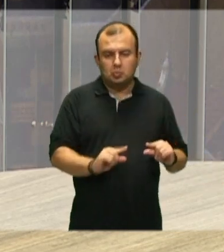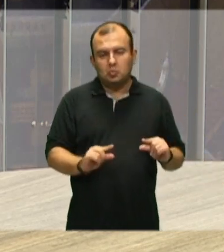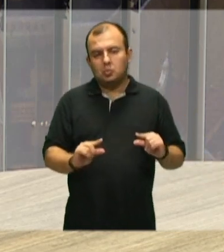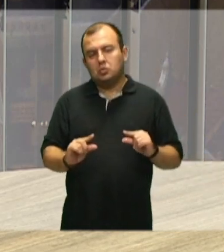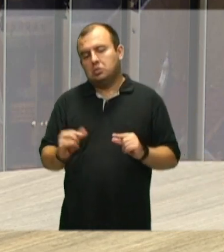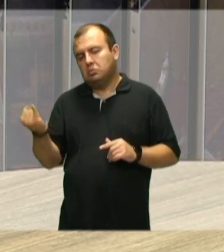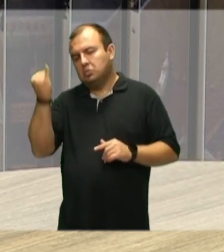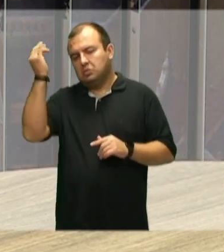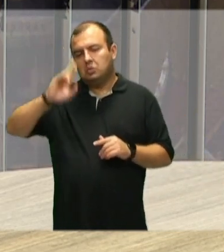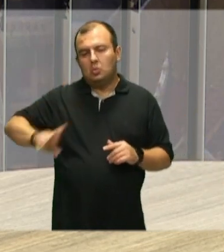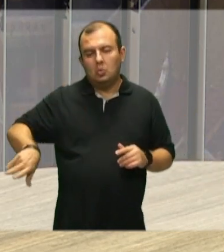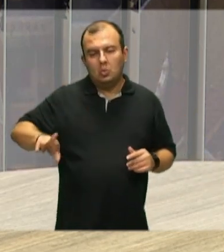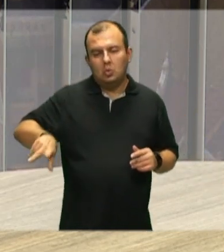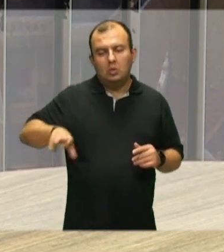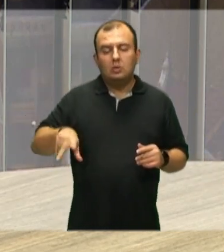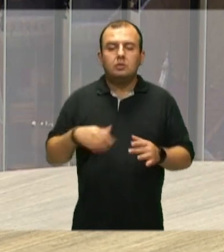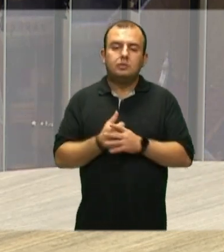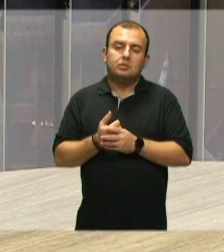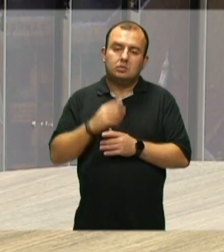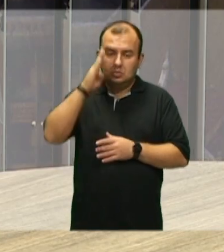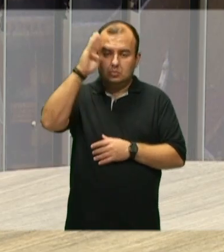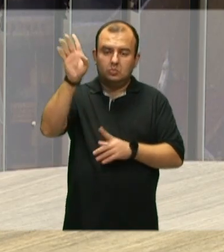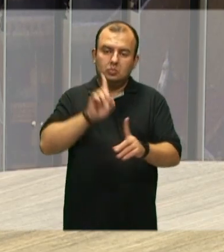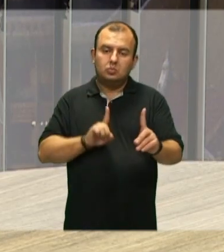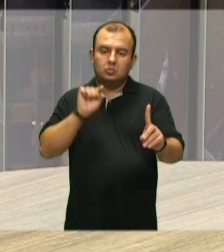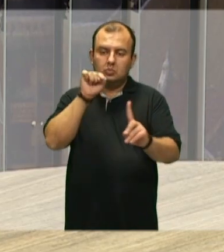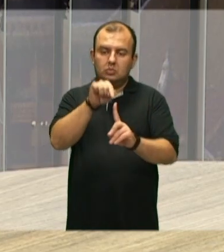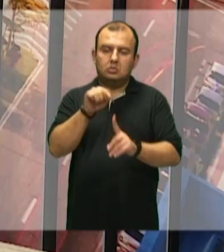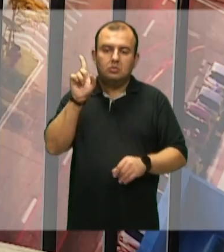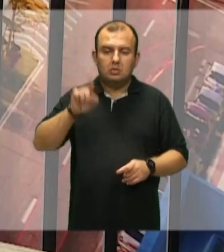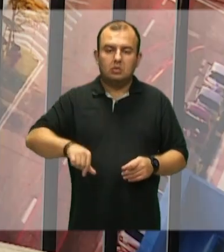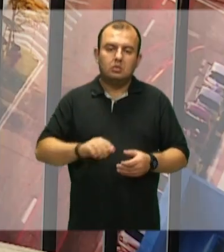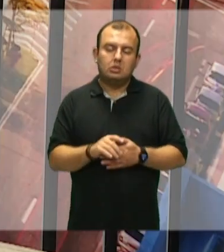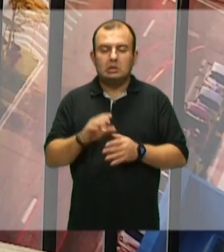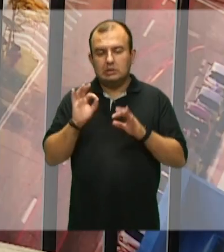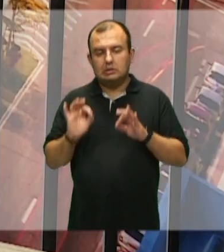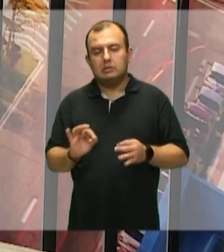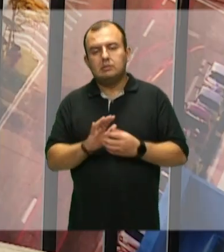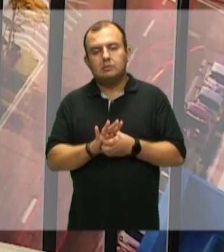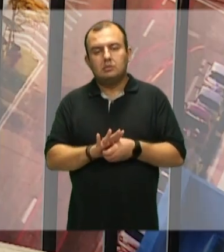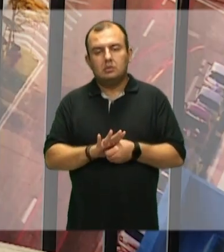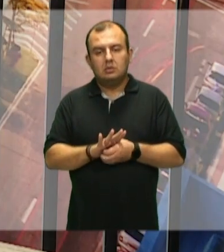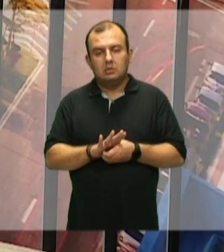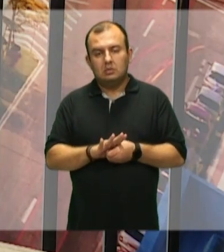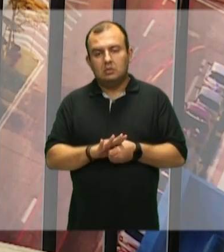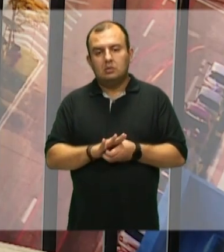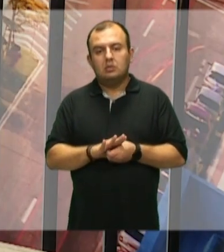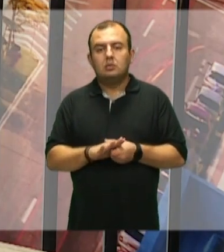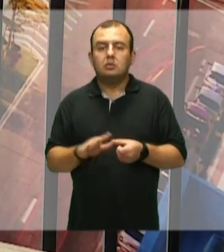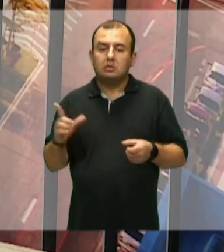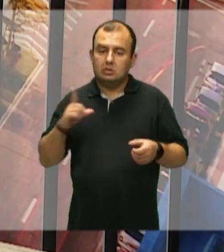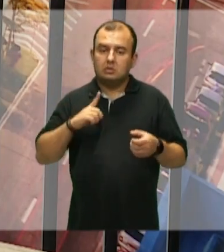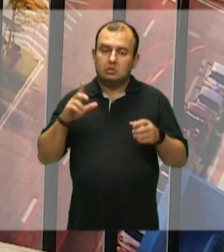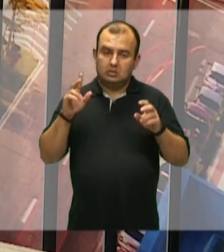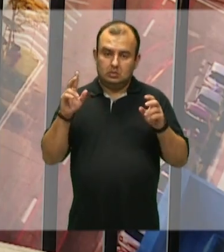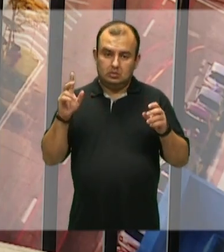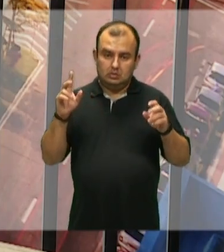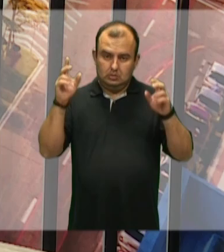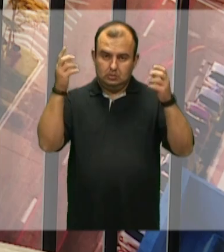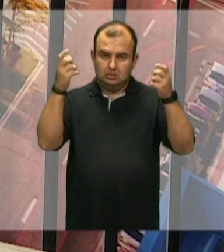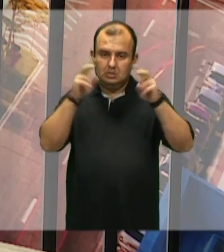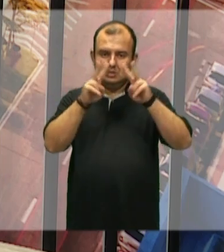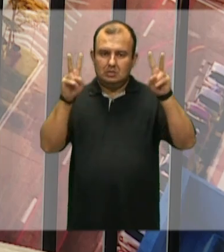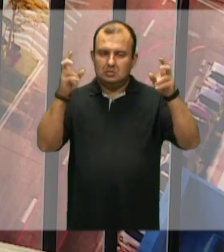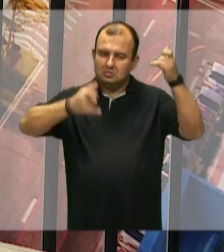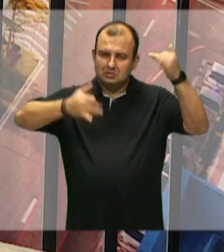seja menos importante, né, acho que esse é o principal objetivo, assim. Com certeza. Olha, a gente tem muito assunto